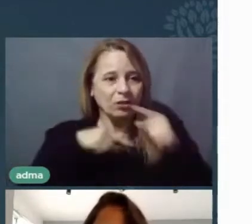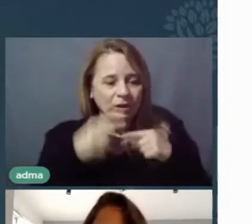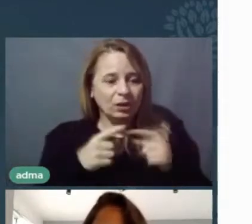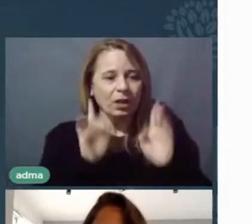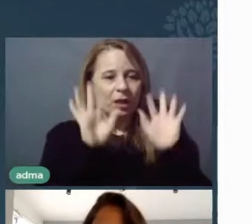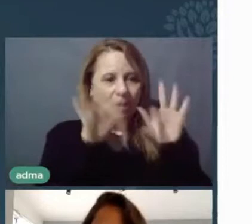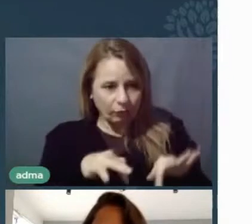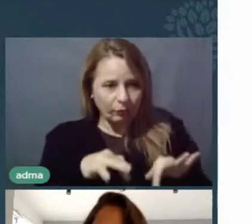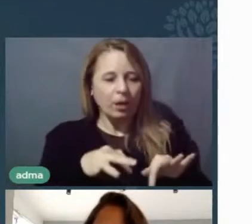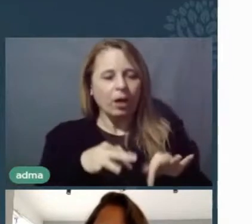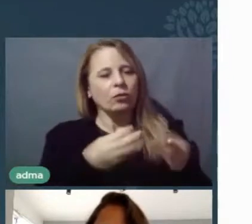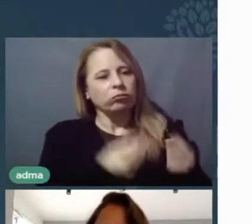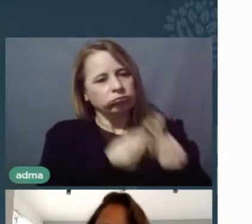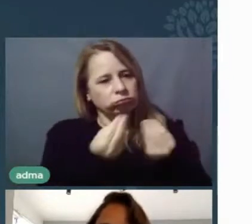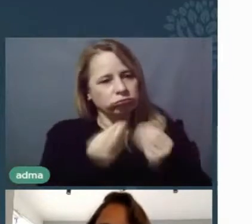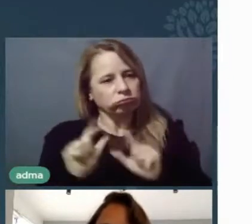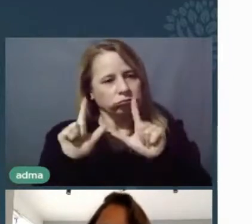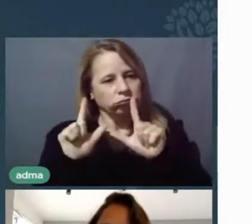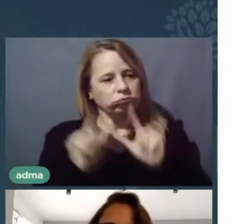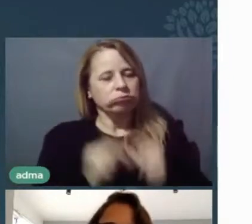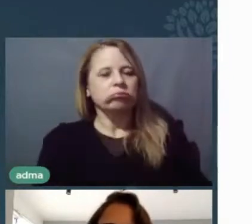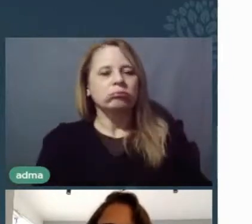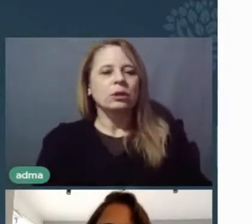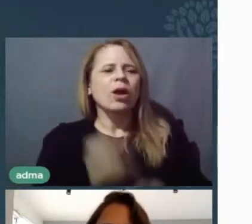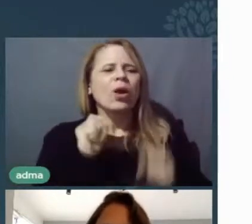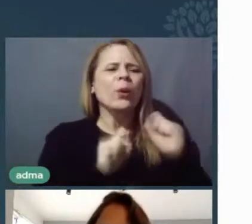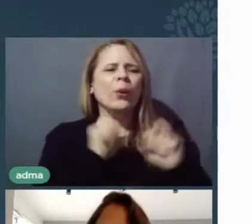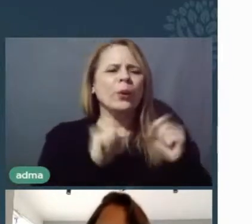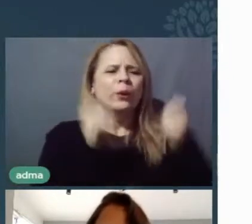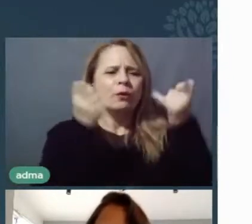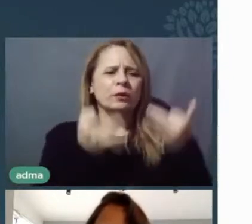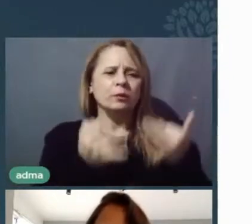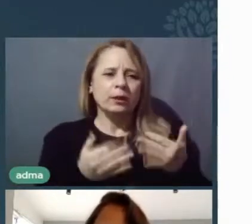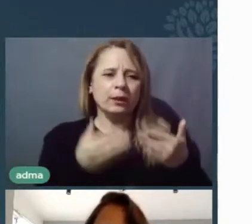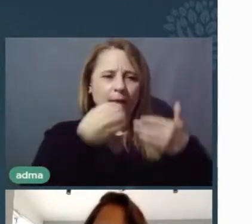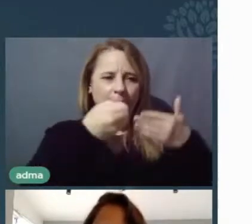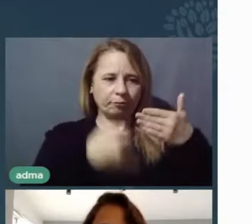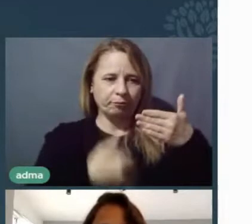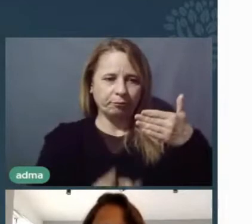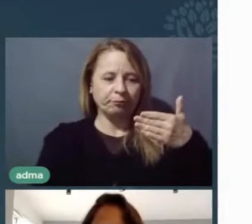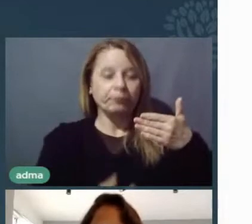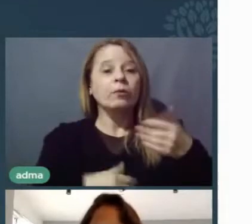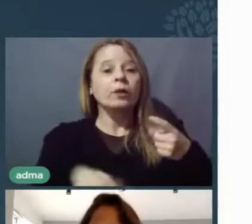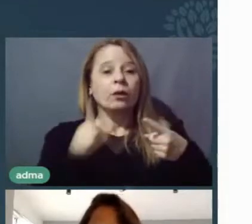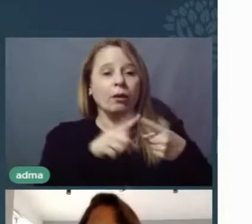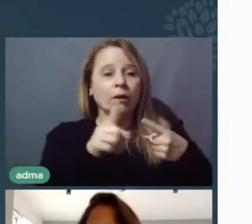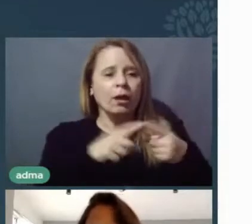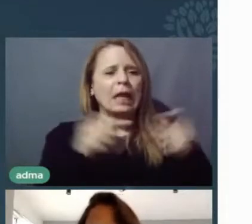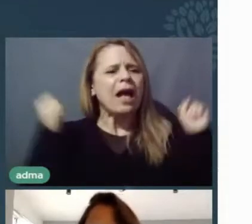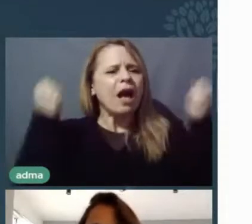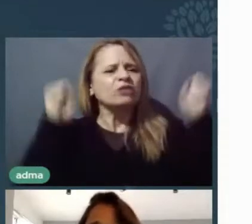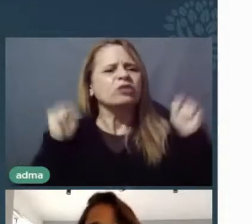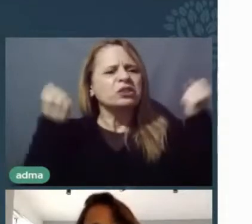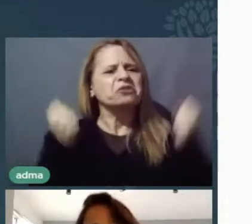apresento novamente esse QR Code. O que será abordado nos próximos minutos? A definição de atividade